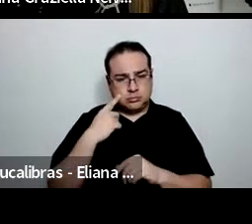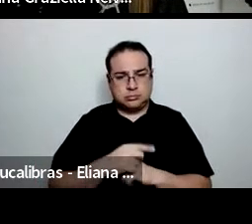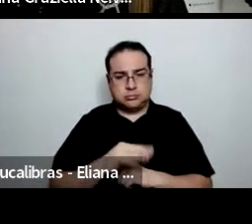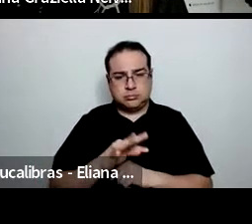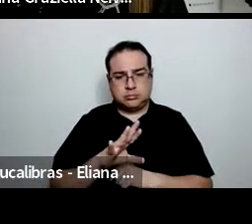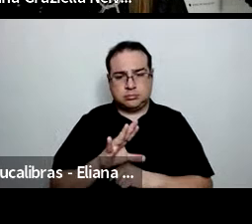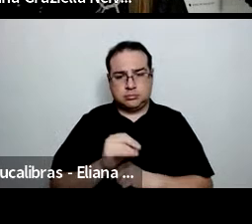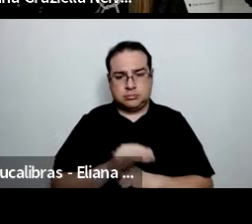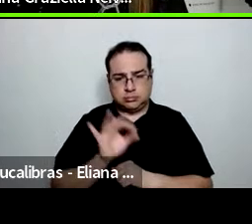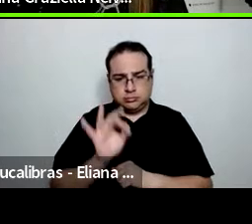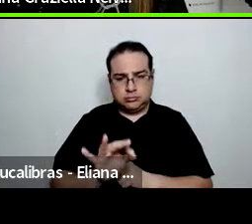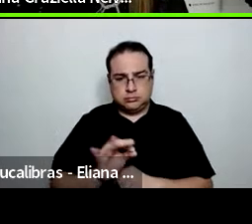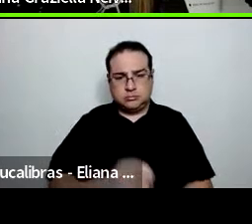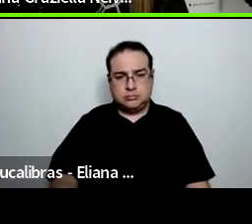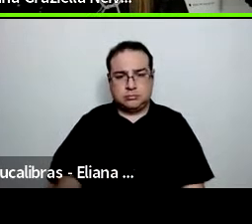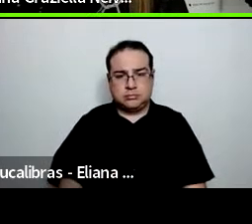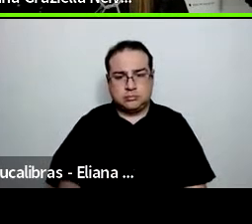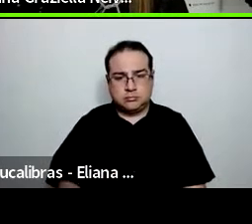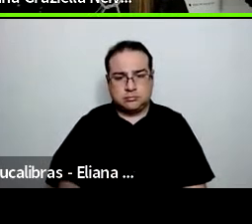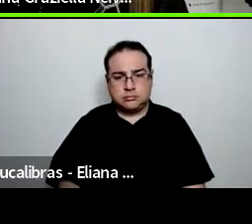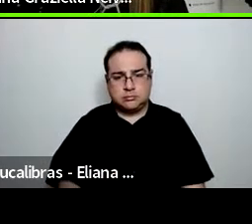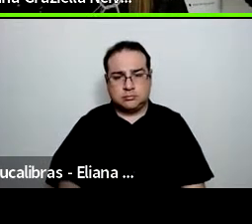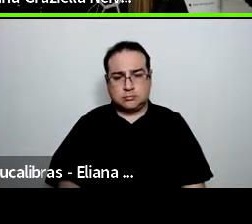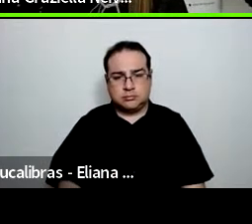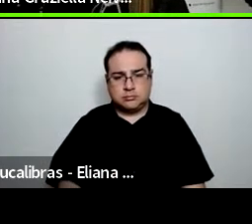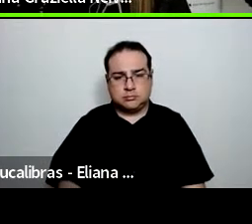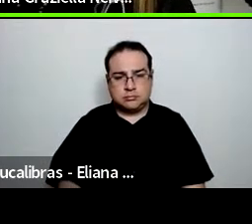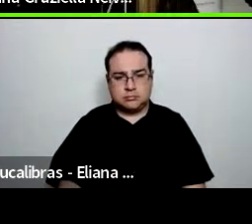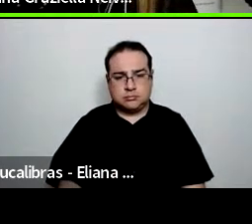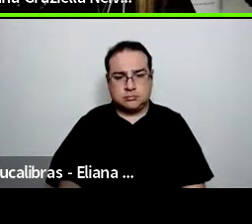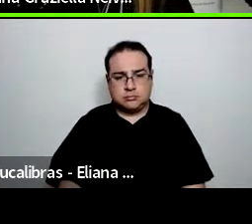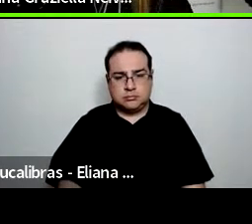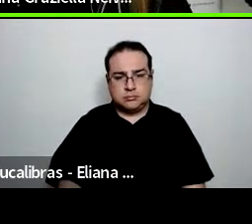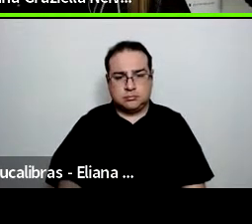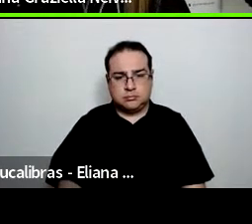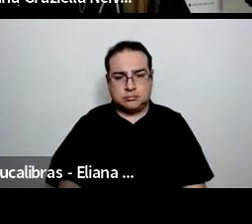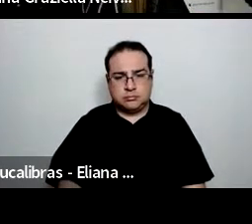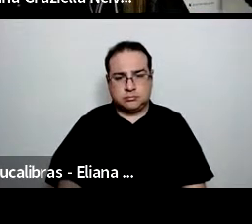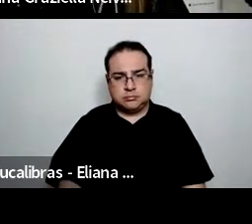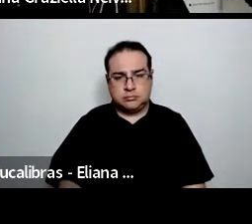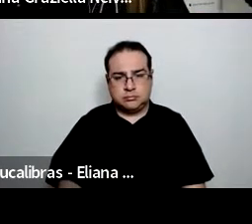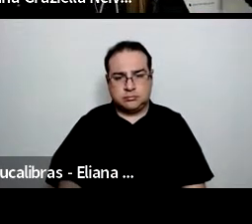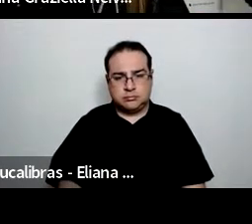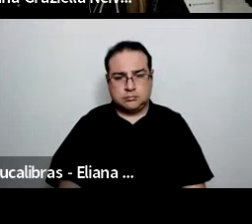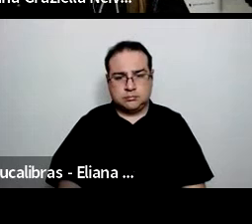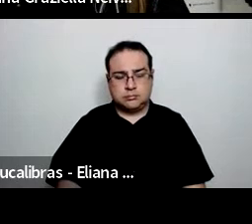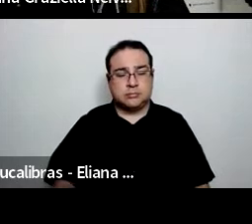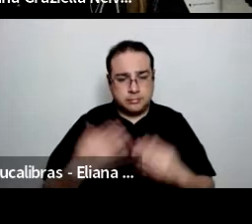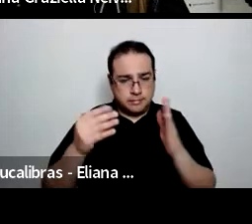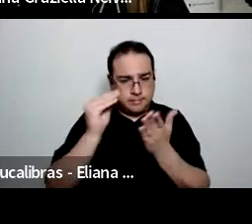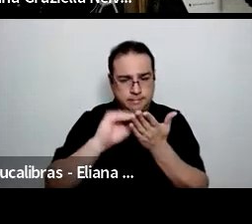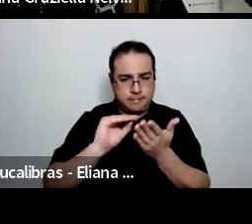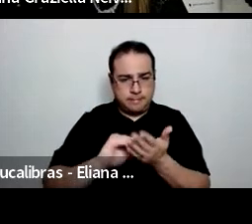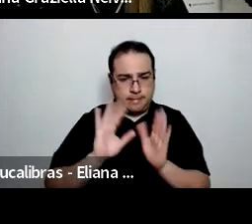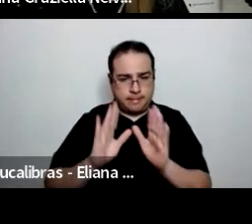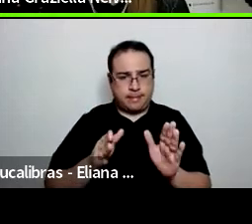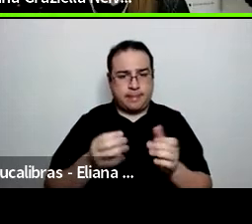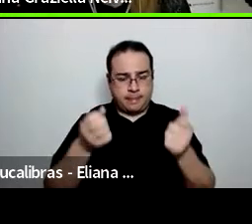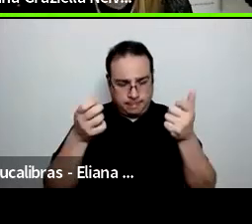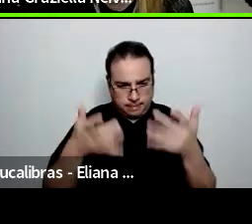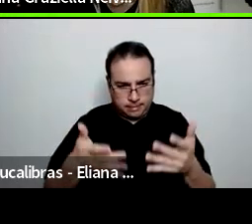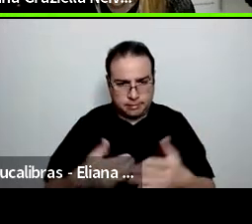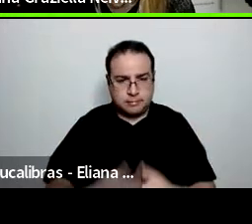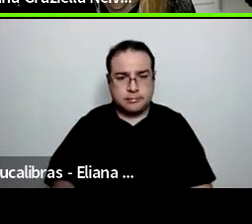é isso na unidade 1 e ela já notou aqui